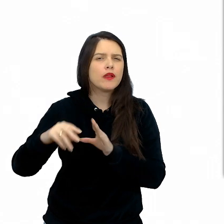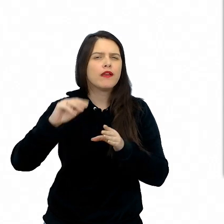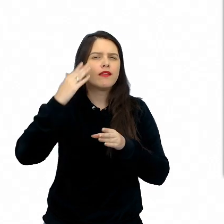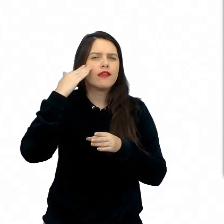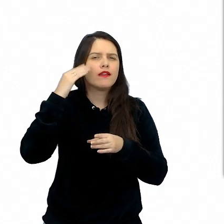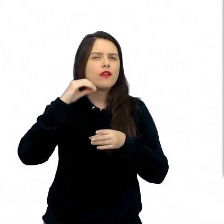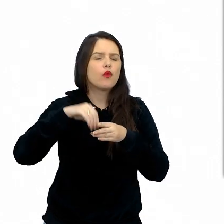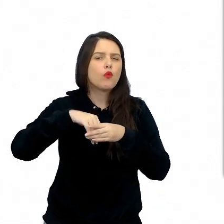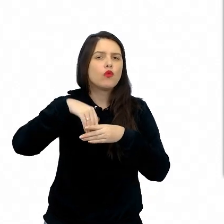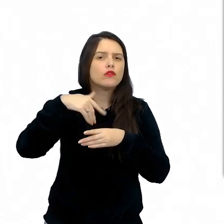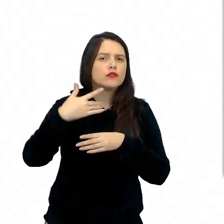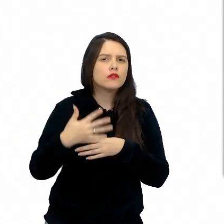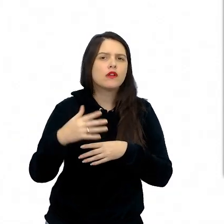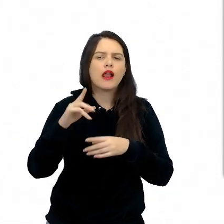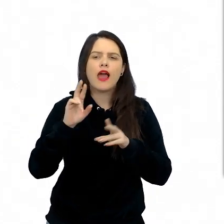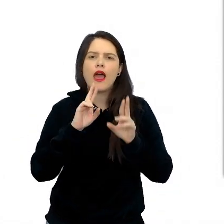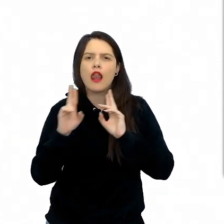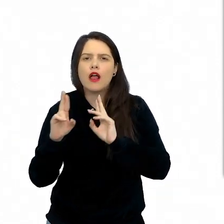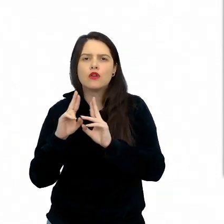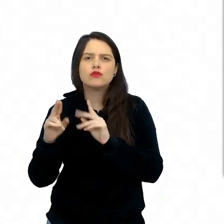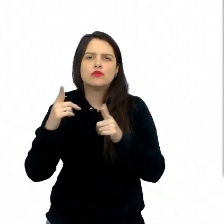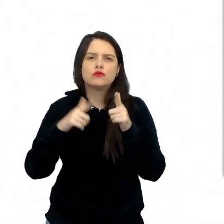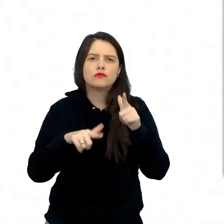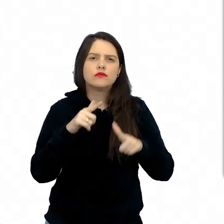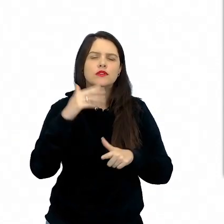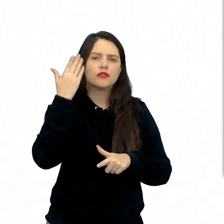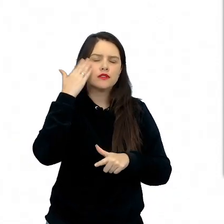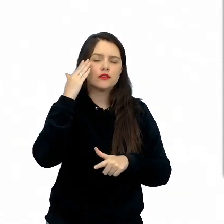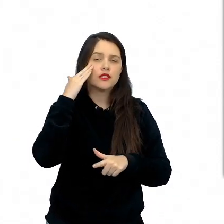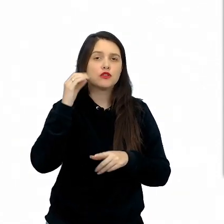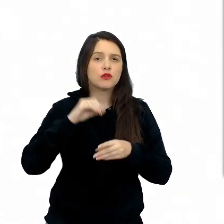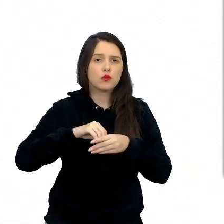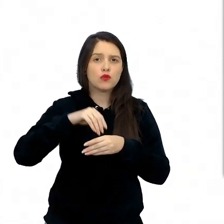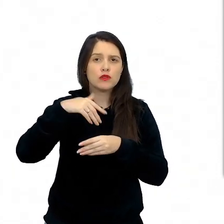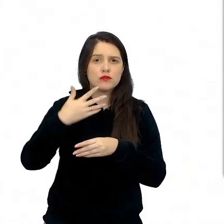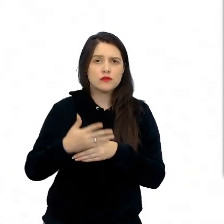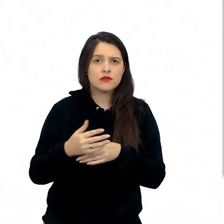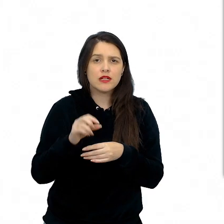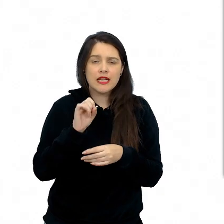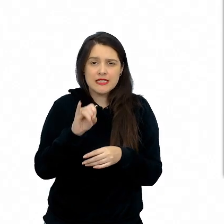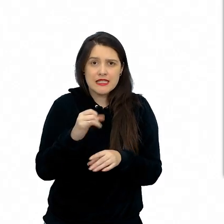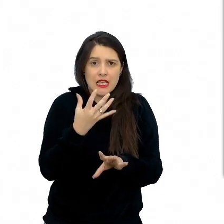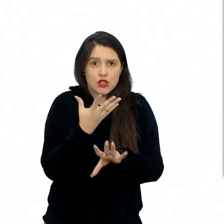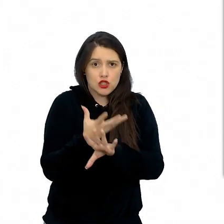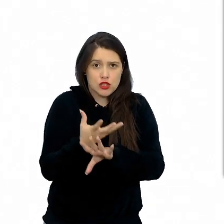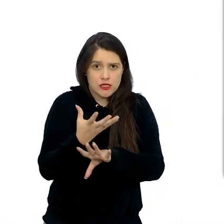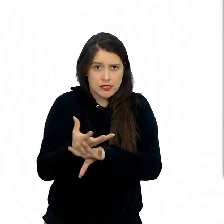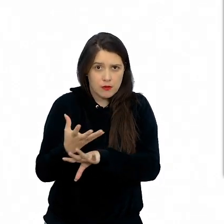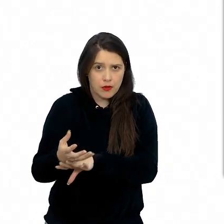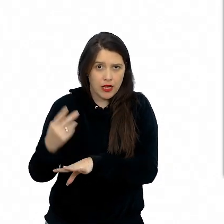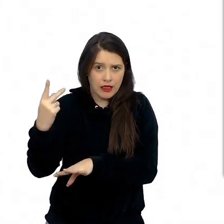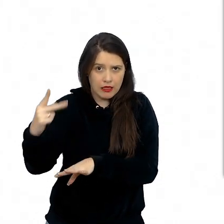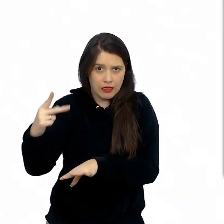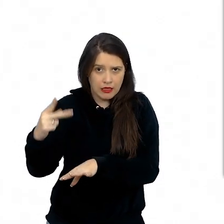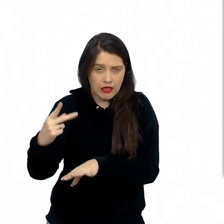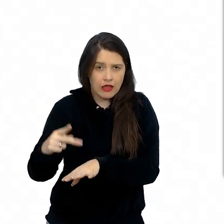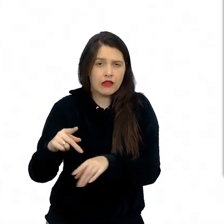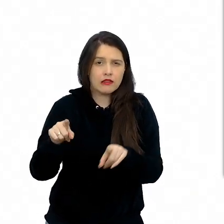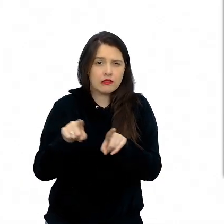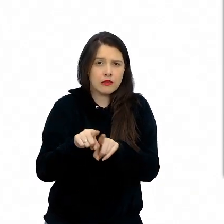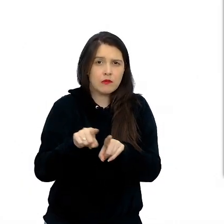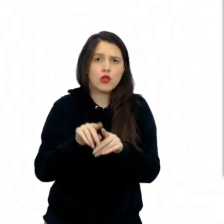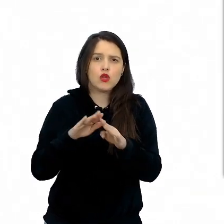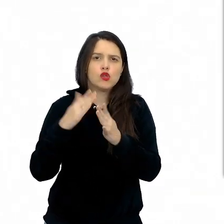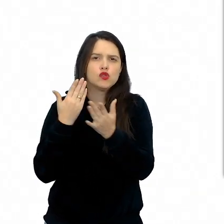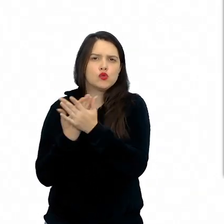e currículo, que relaciona-se ao conhecimento do conteúdo e sua distribuição ao longo do currículo escolar, que